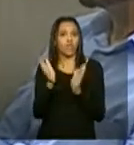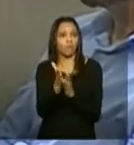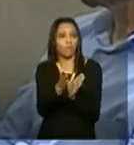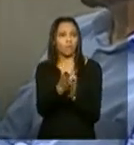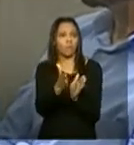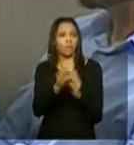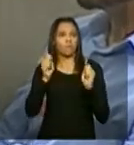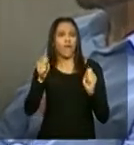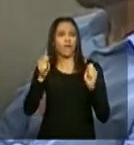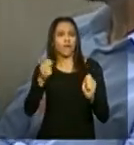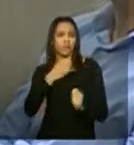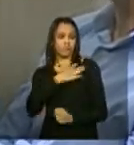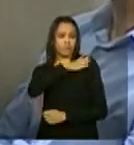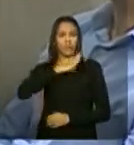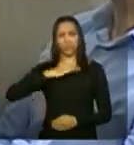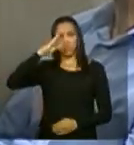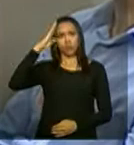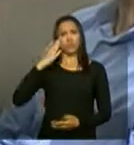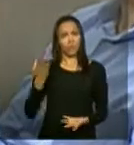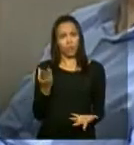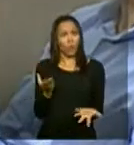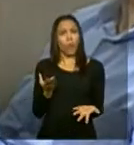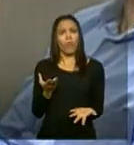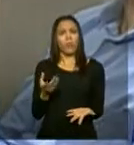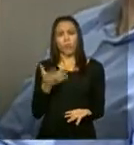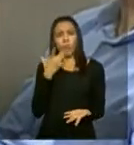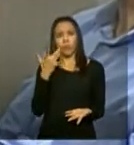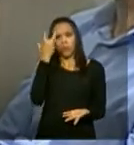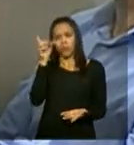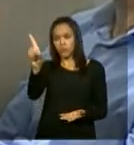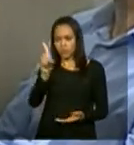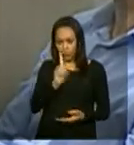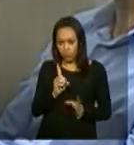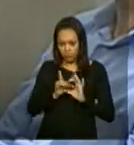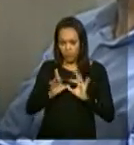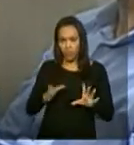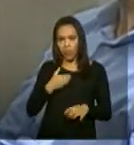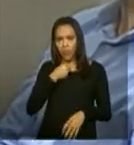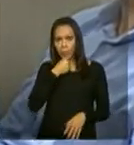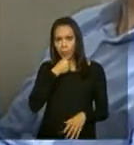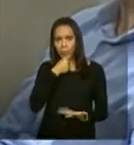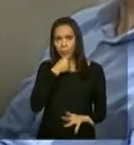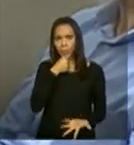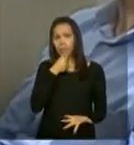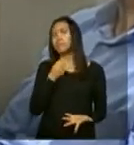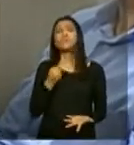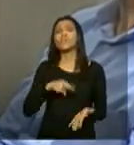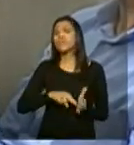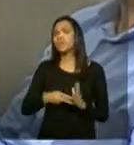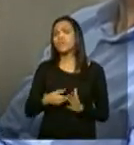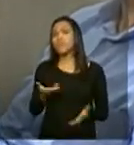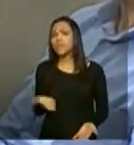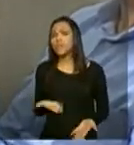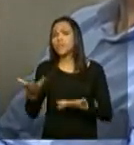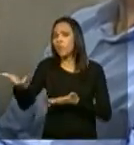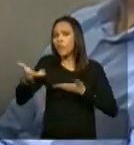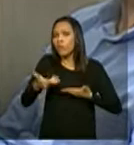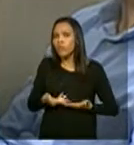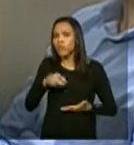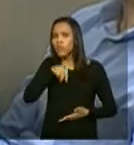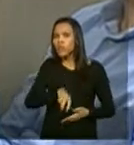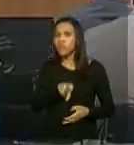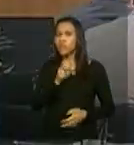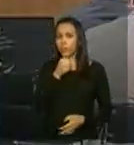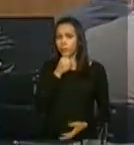fortes a favor da ditadura militar então como é que o senhor vê a presença dele aqui como o que significa o convite ele ter vindo aqui